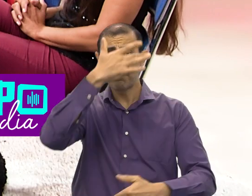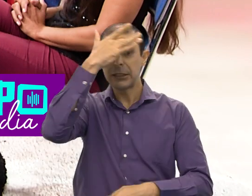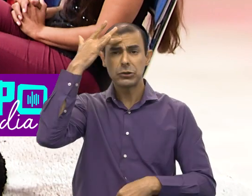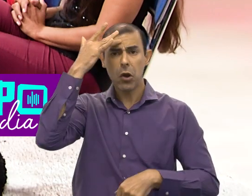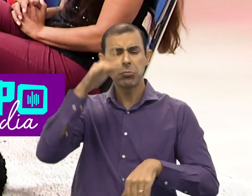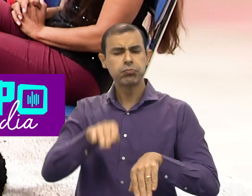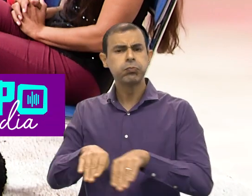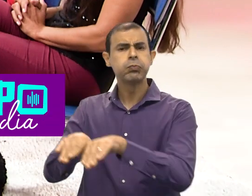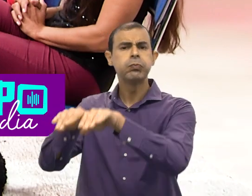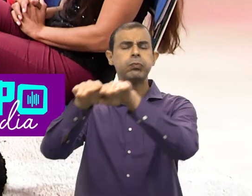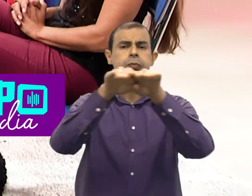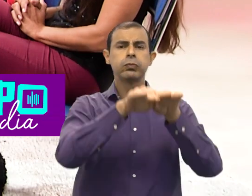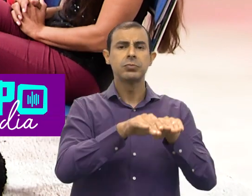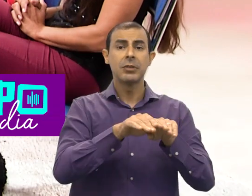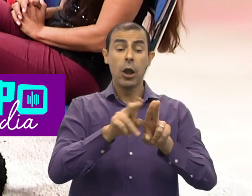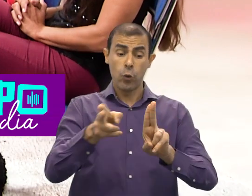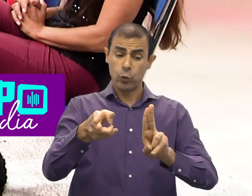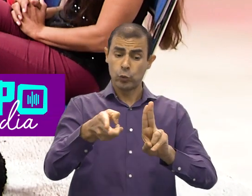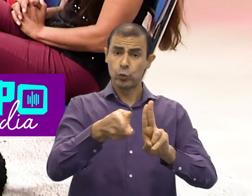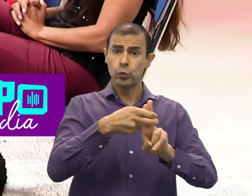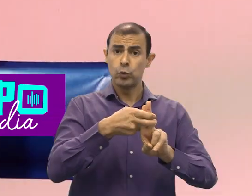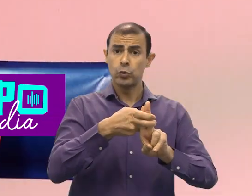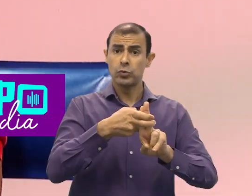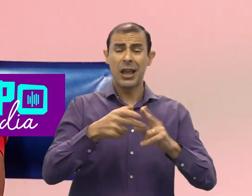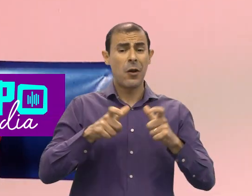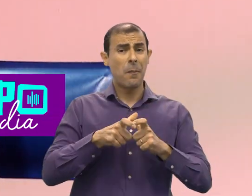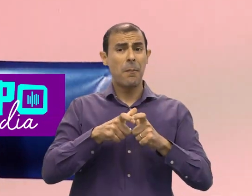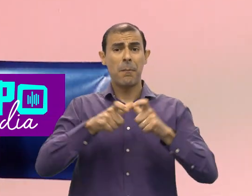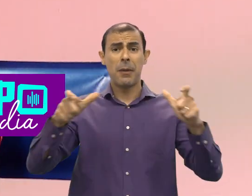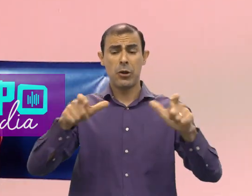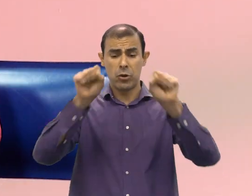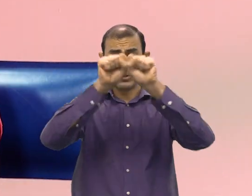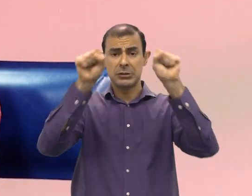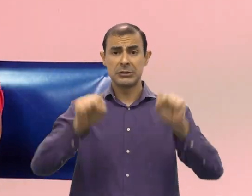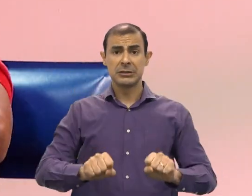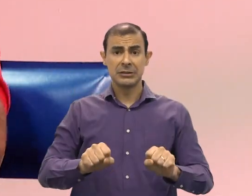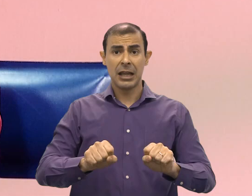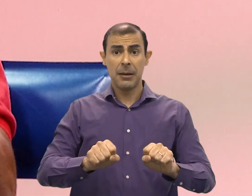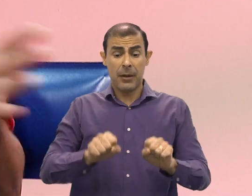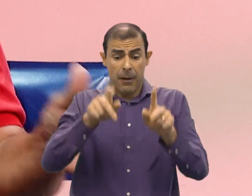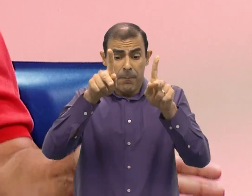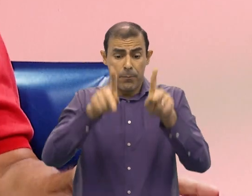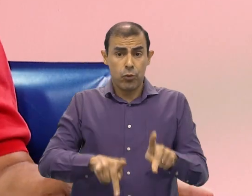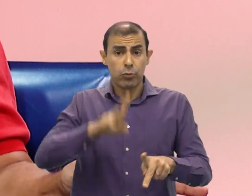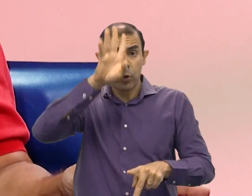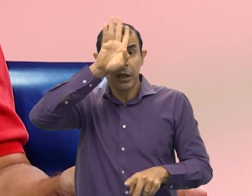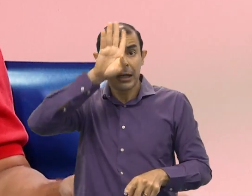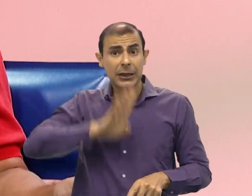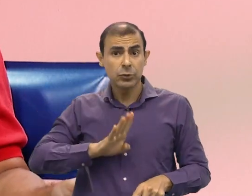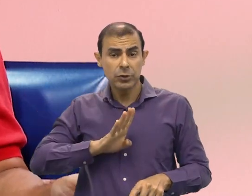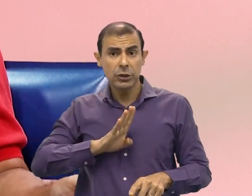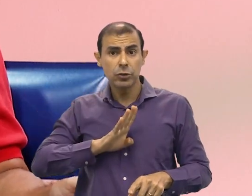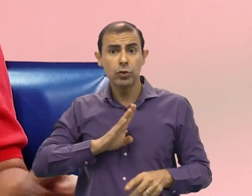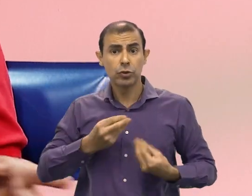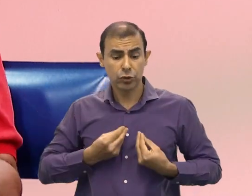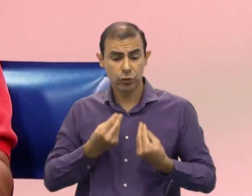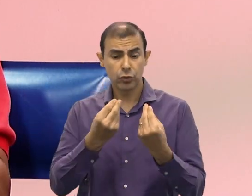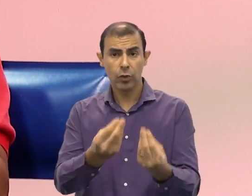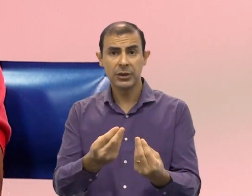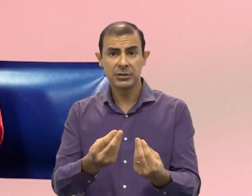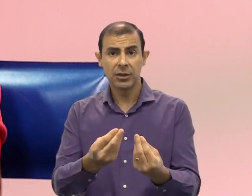Indistintamente. É o maior sistema público de transplantes do Brasil e do universo até que se prove vida fora desse